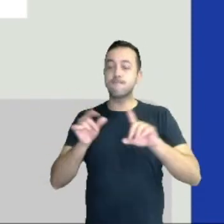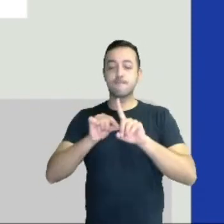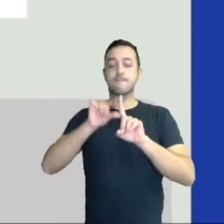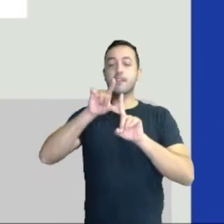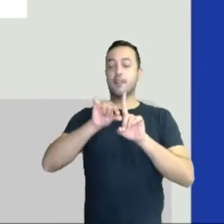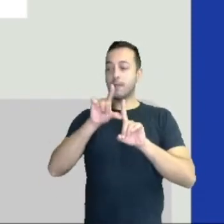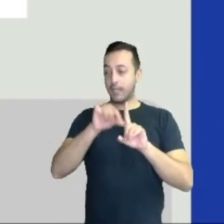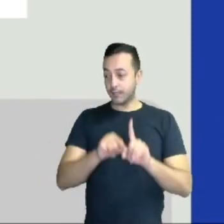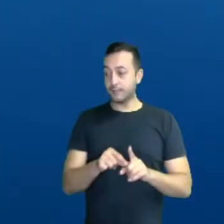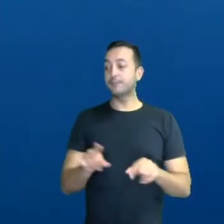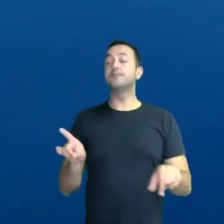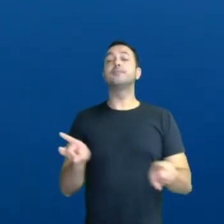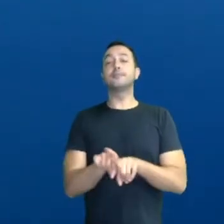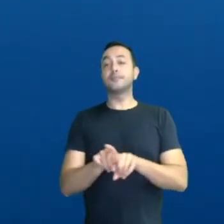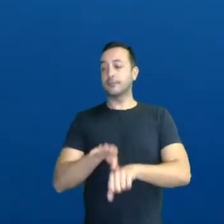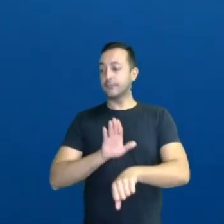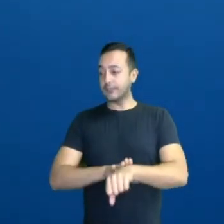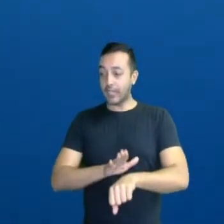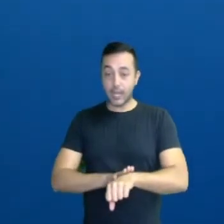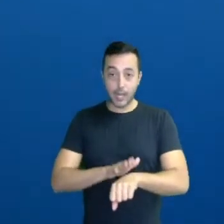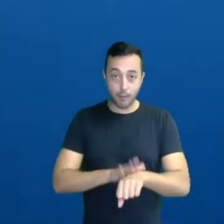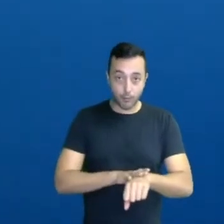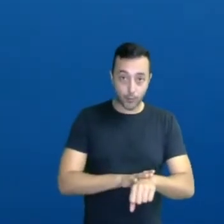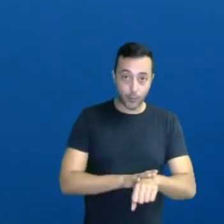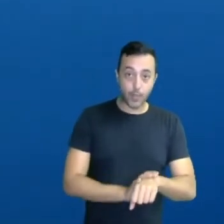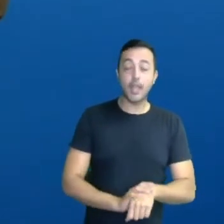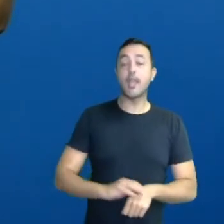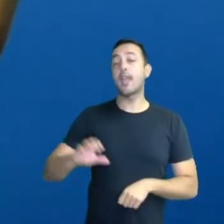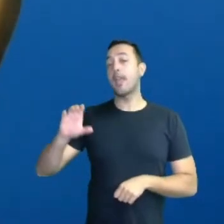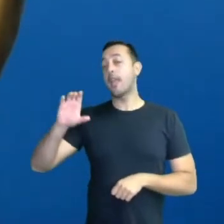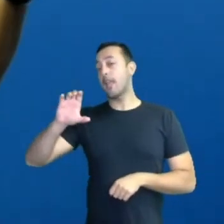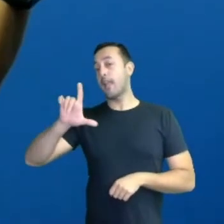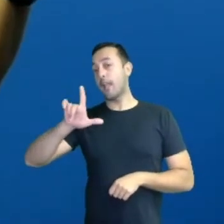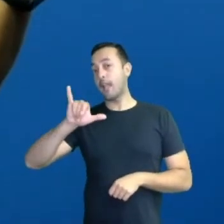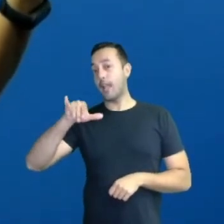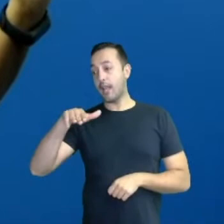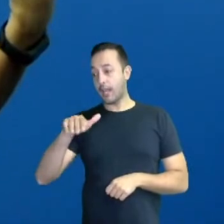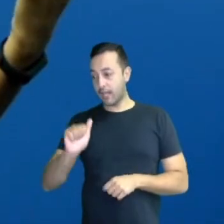temperatura. E tempo e clima são duas coisas